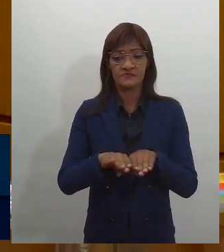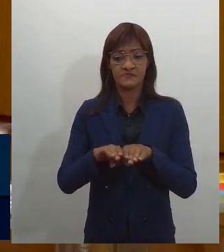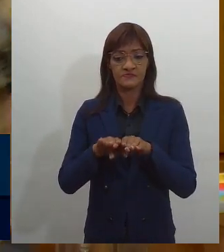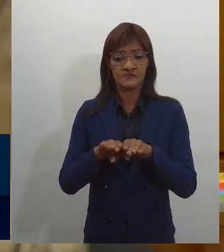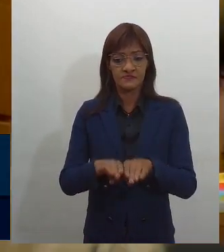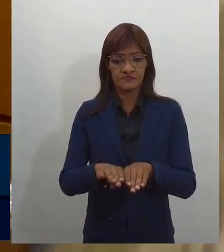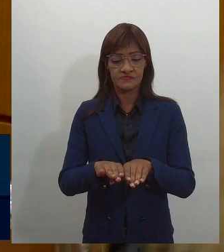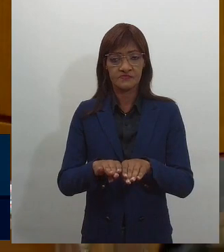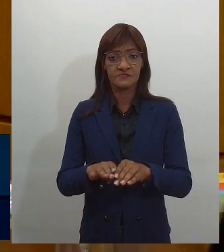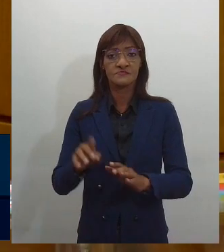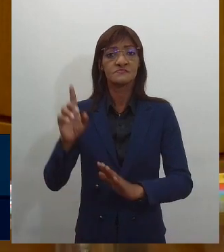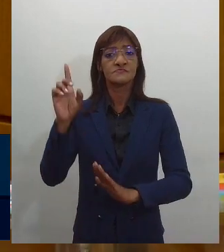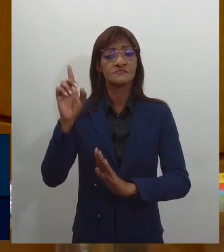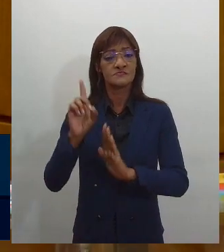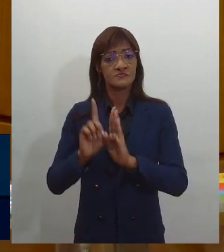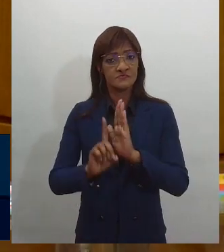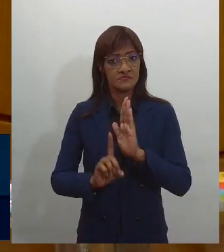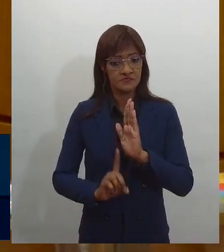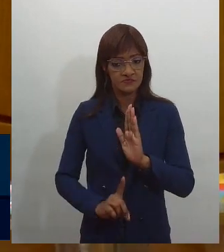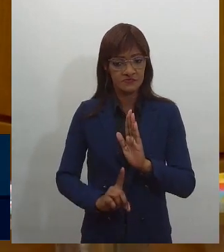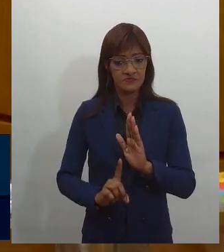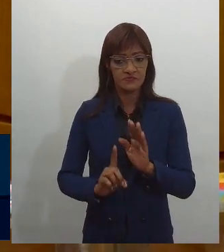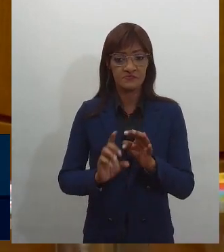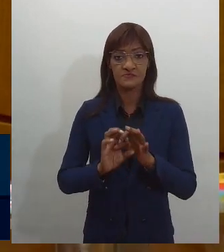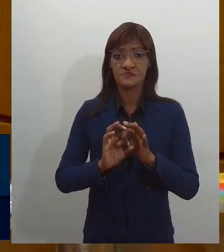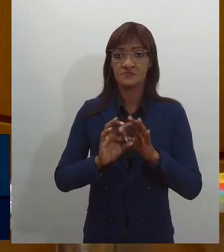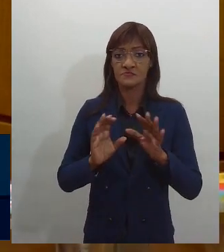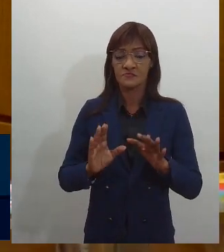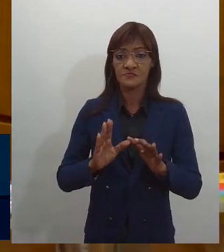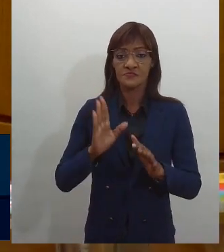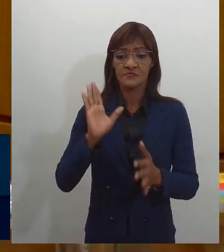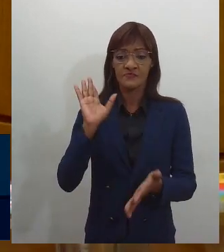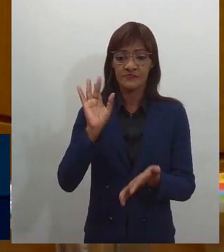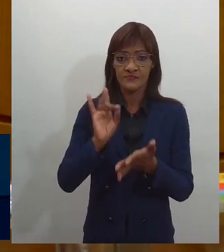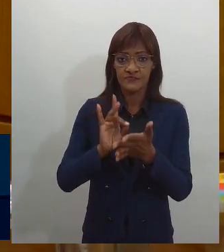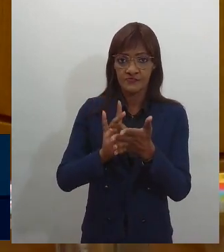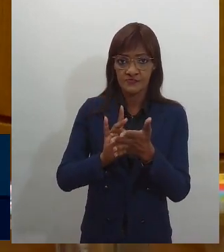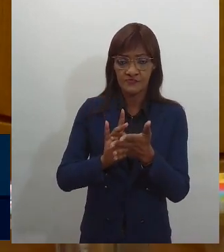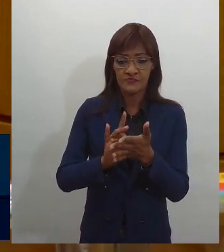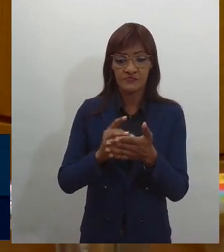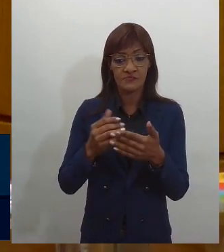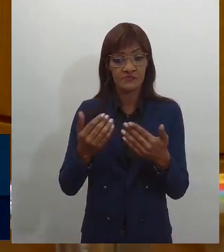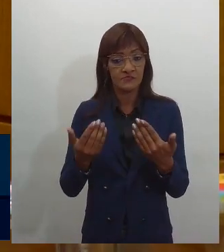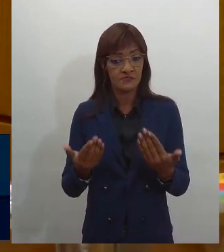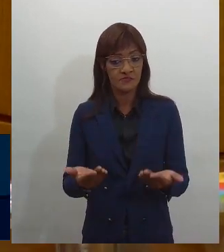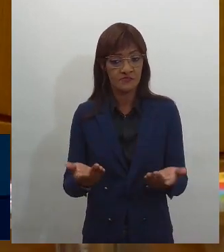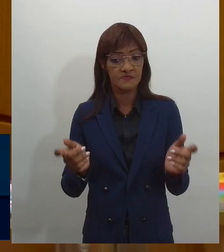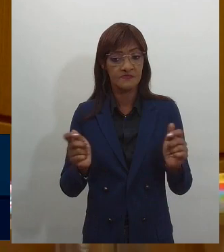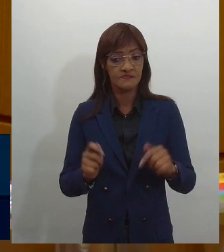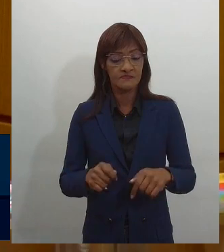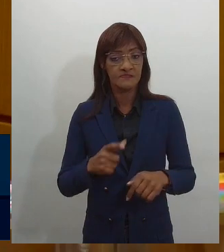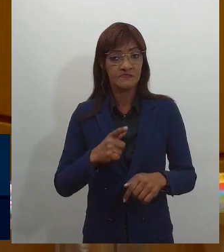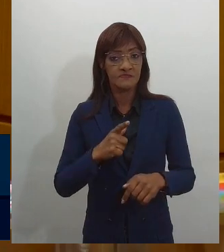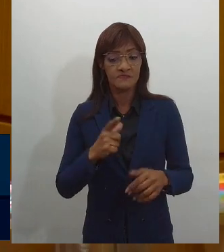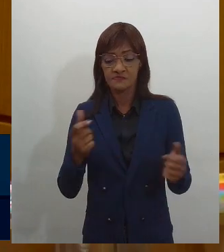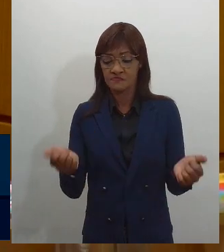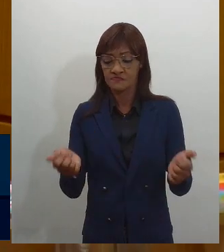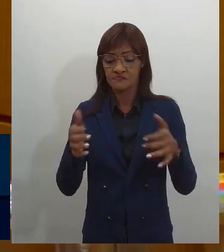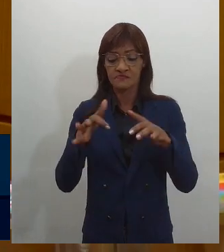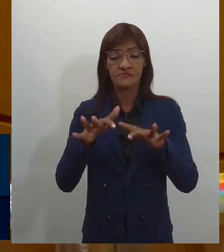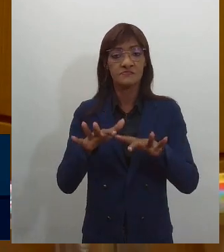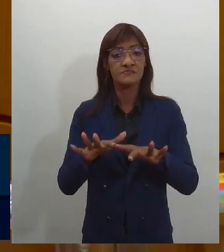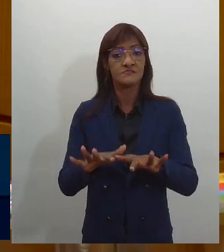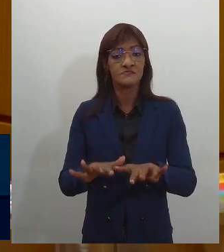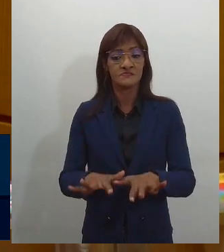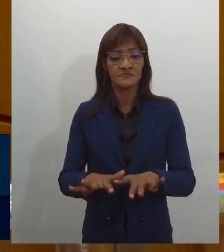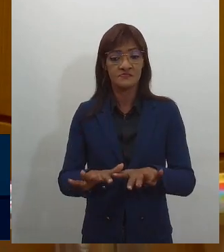das liberdades fundamentais e, com isso, realizar a inclusão social e a